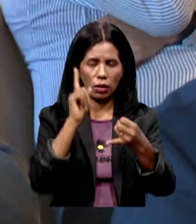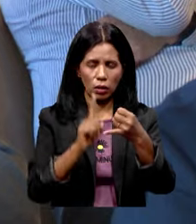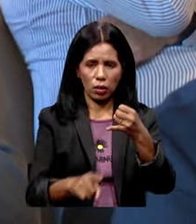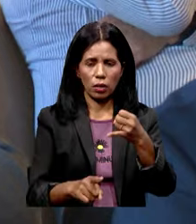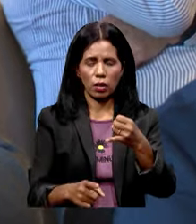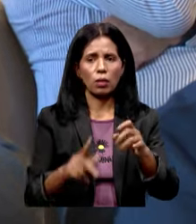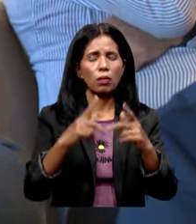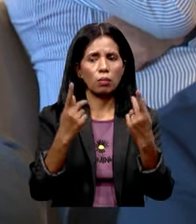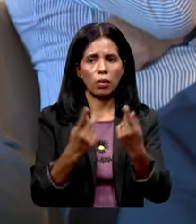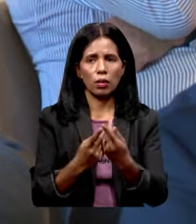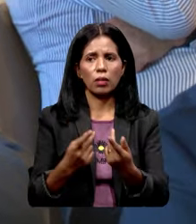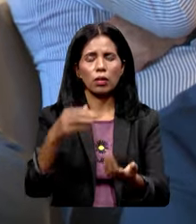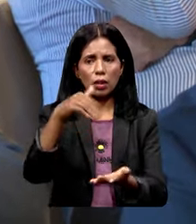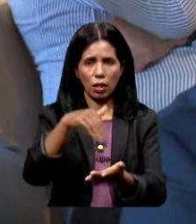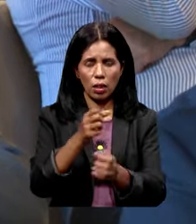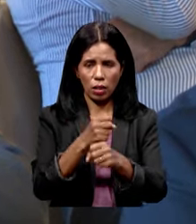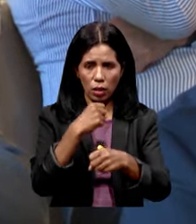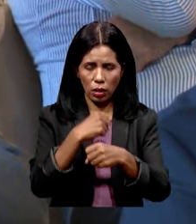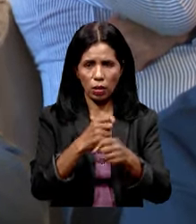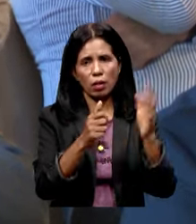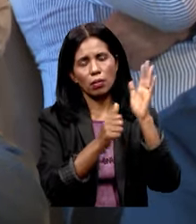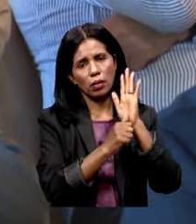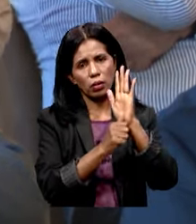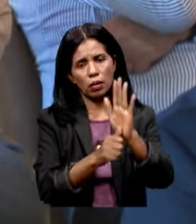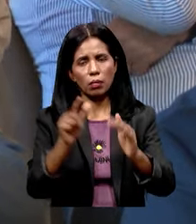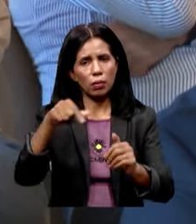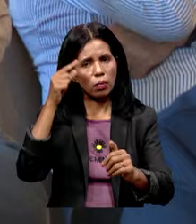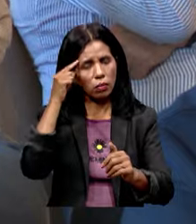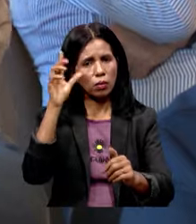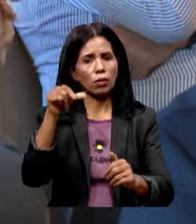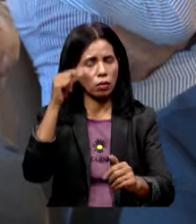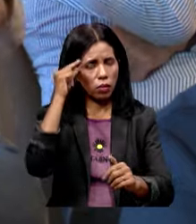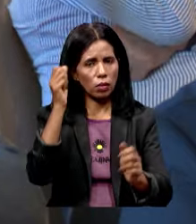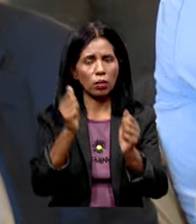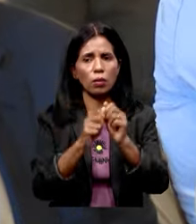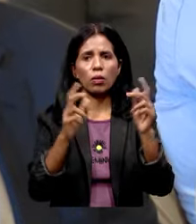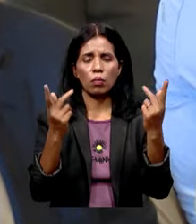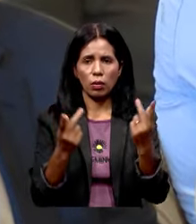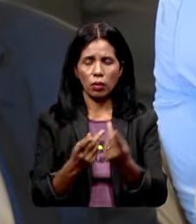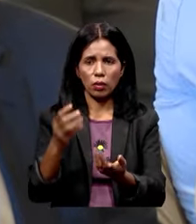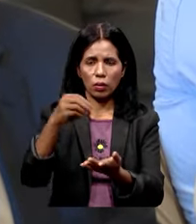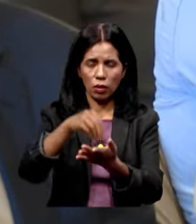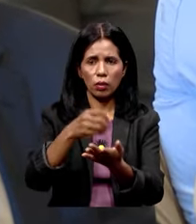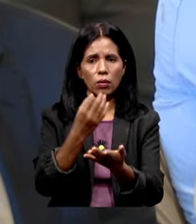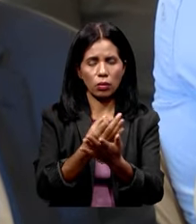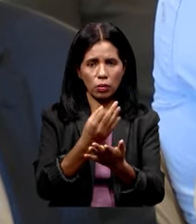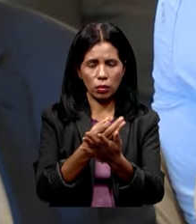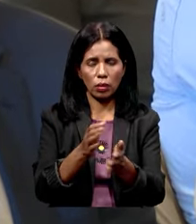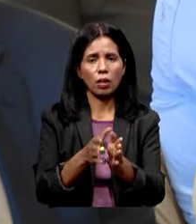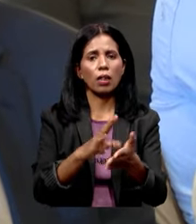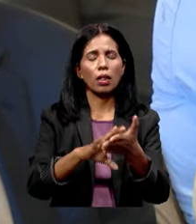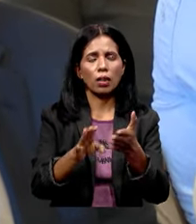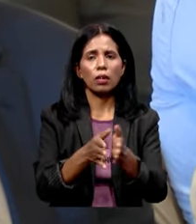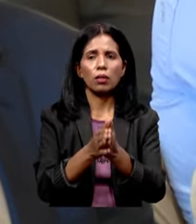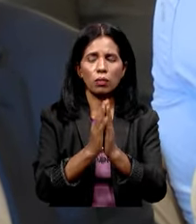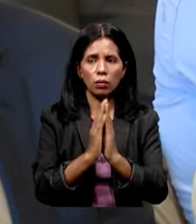se cria na estimativa foi apresenta para o governo. No nem governo ou empresa se aloca orçamento tuir pedido russi